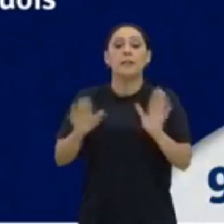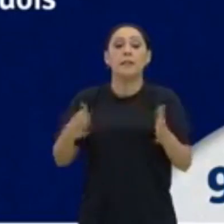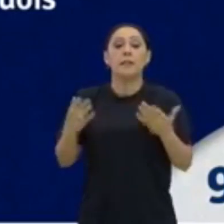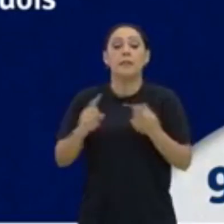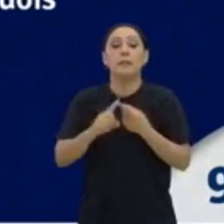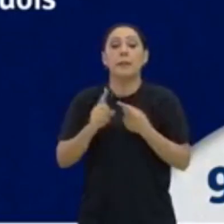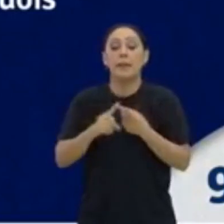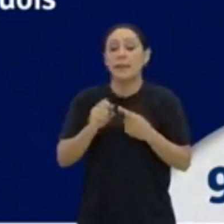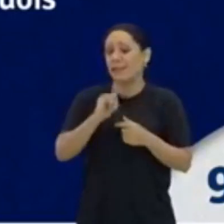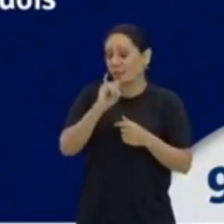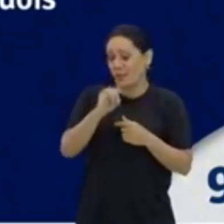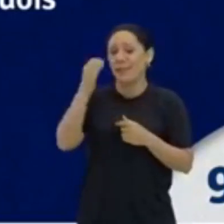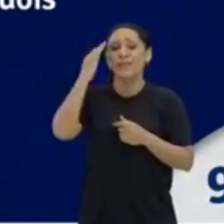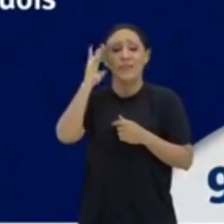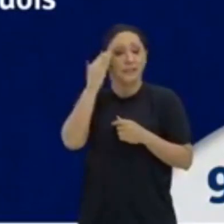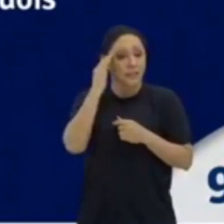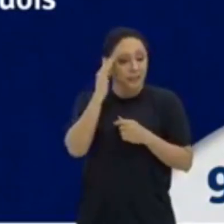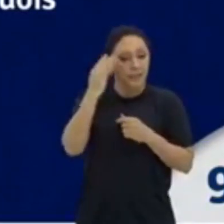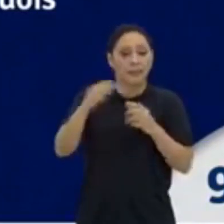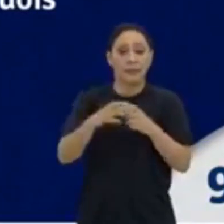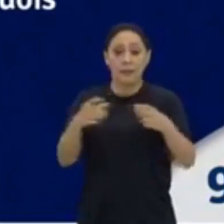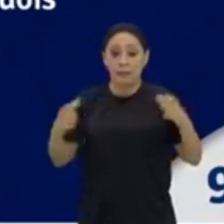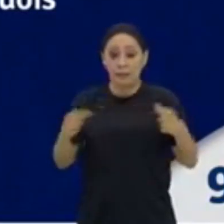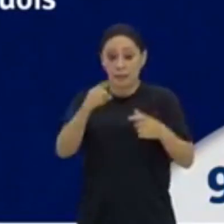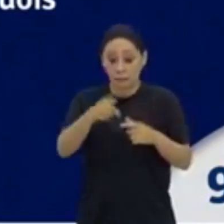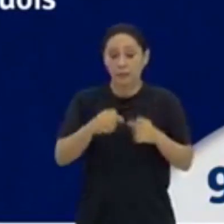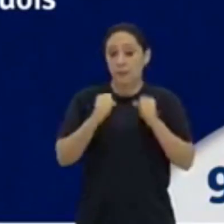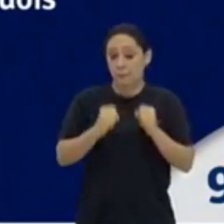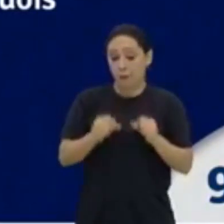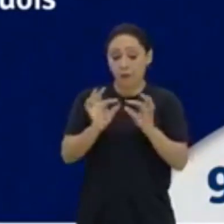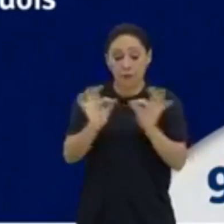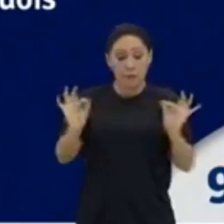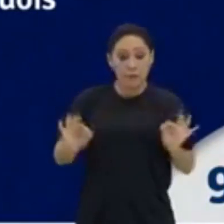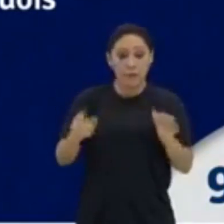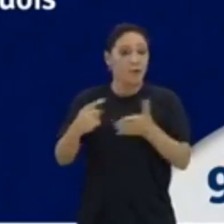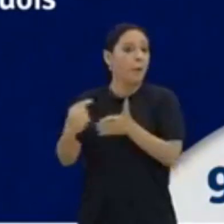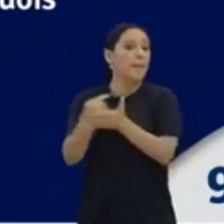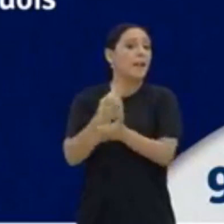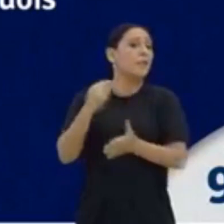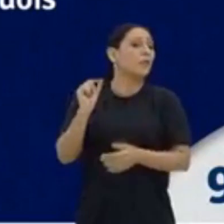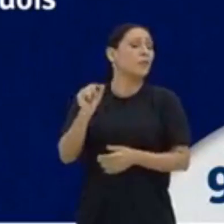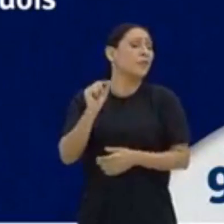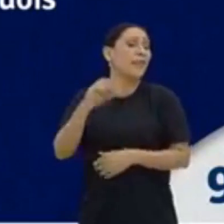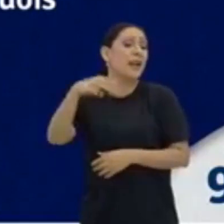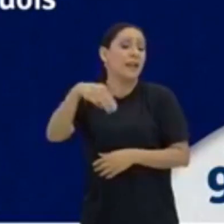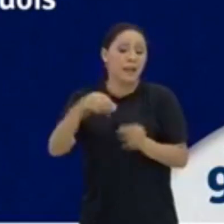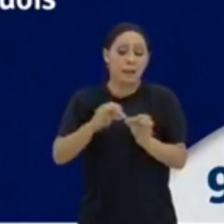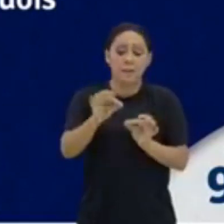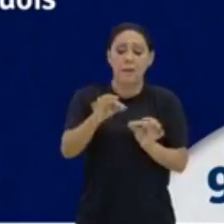vem, pessoal, se você já entendeu que grandeza é o que você pode medir, a pergunta é, Fernando, o que são medidas?